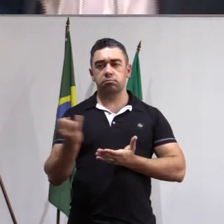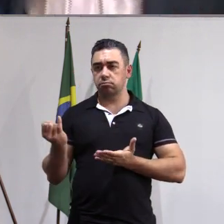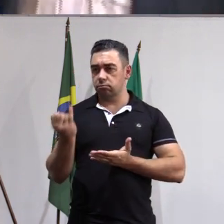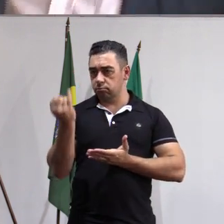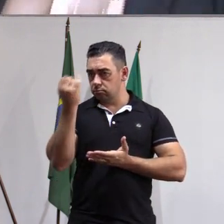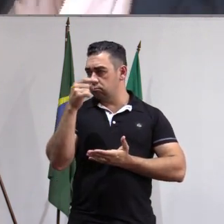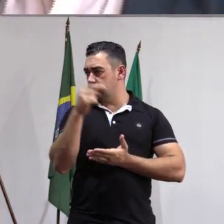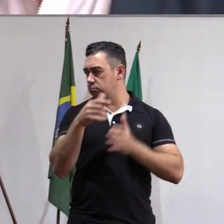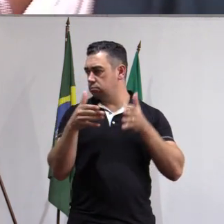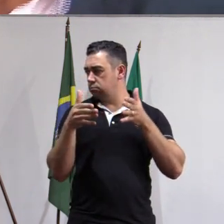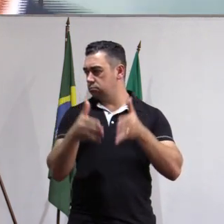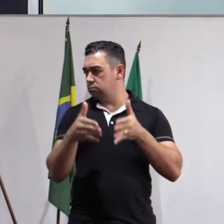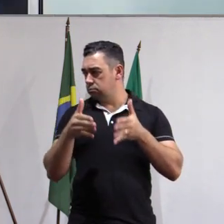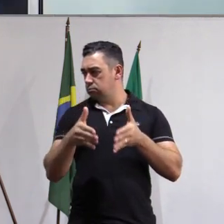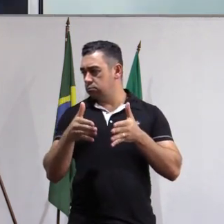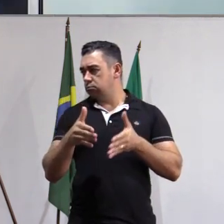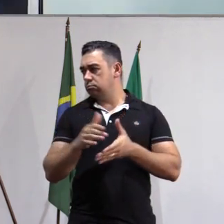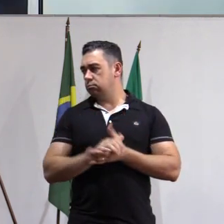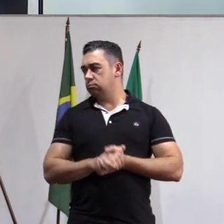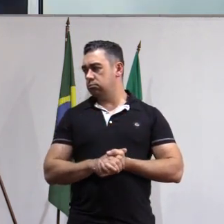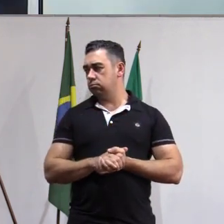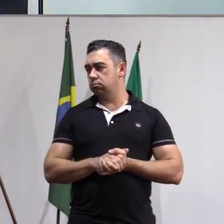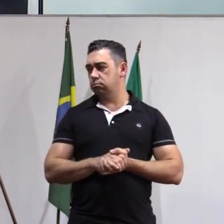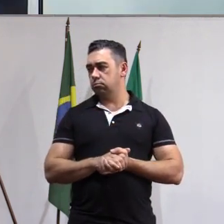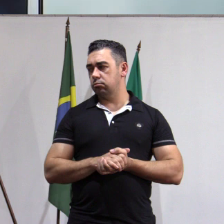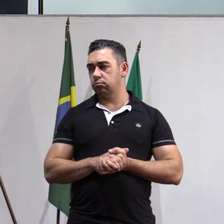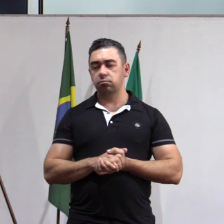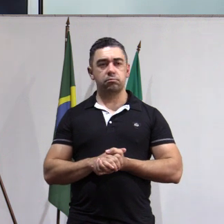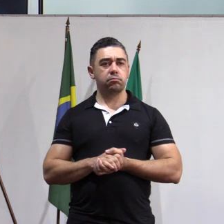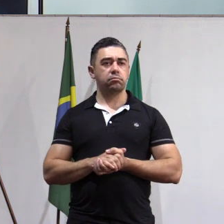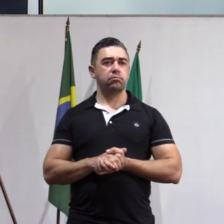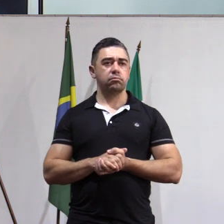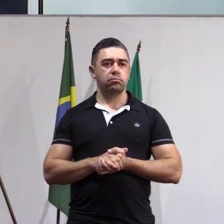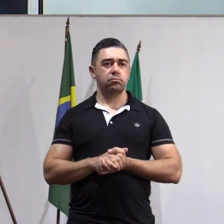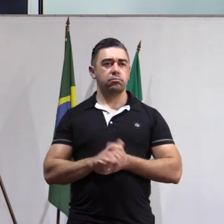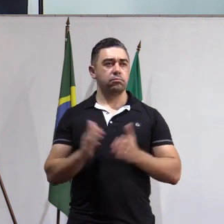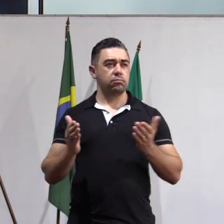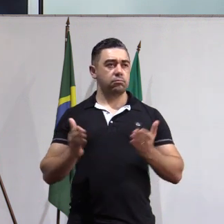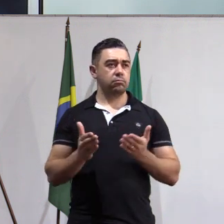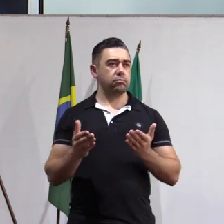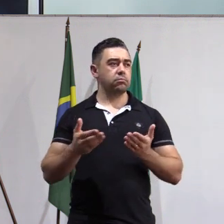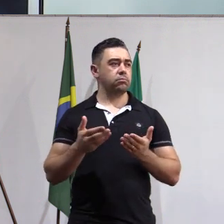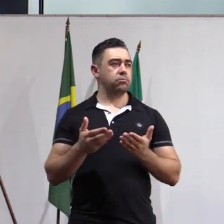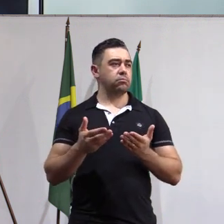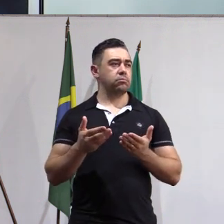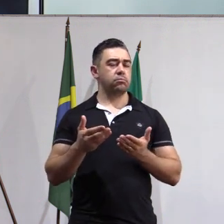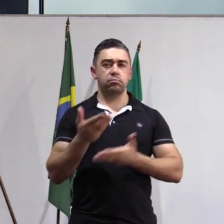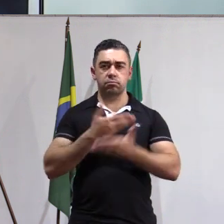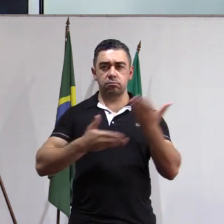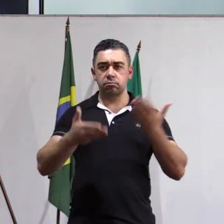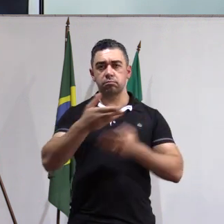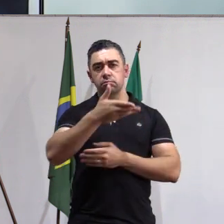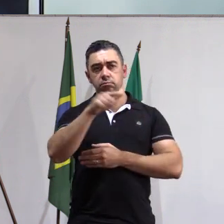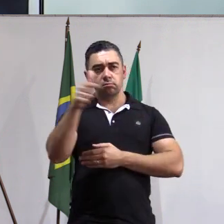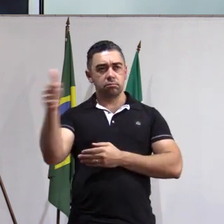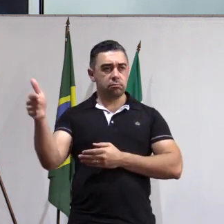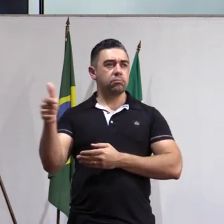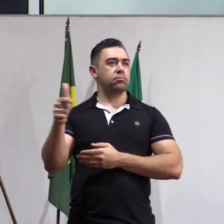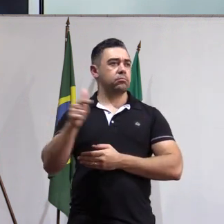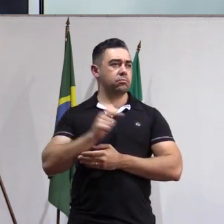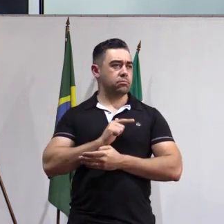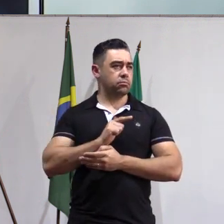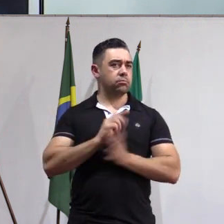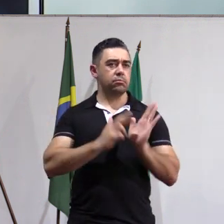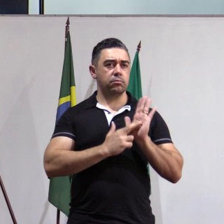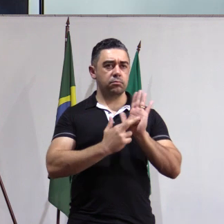Importantíssima a participação da sociedade nesse debate. Eu queria passar agora às entidades representativas